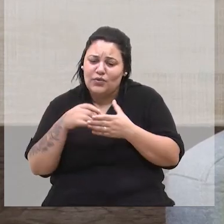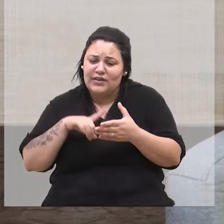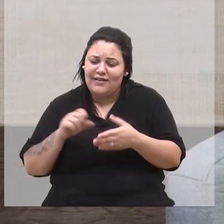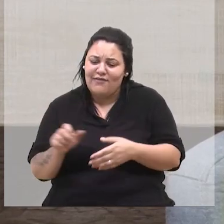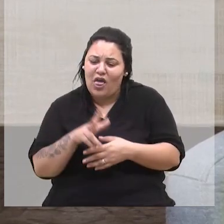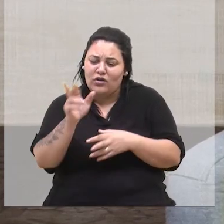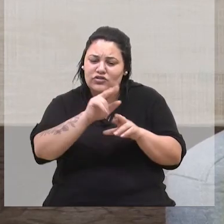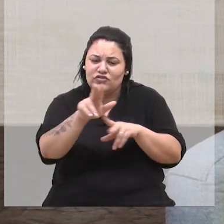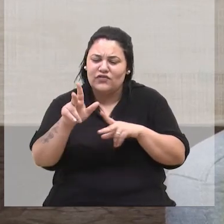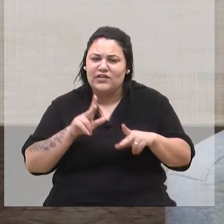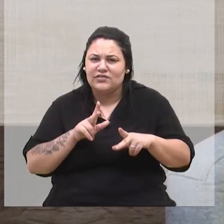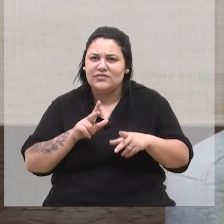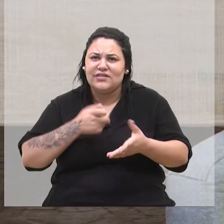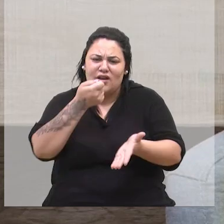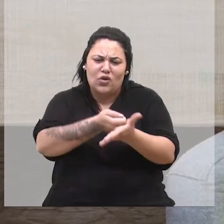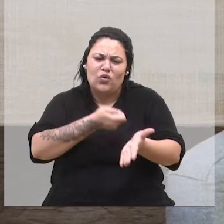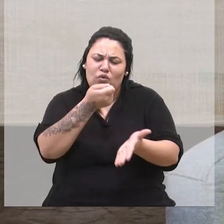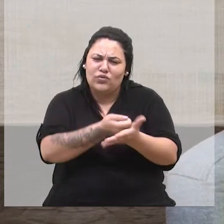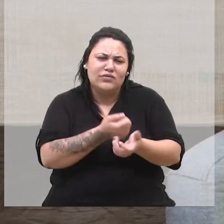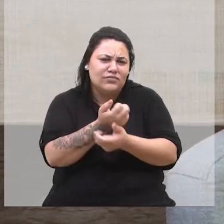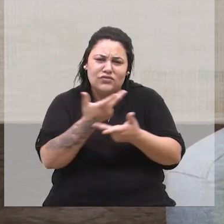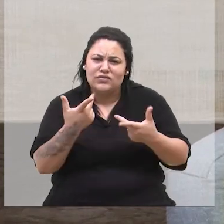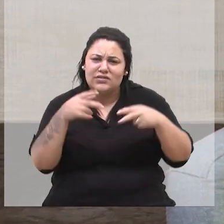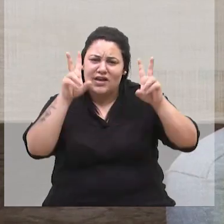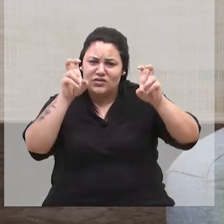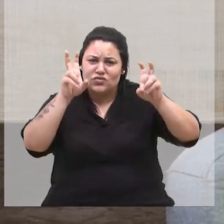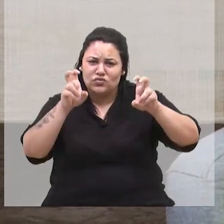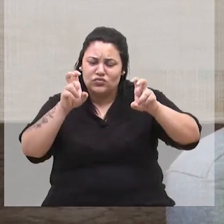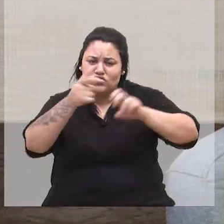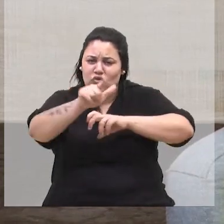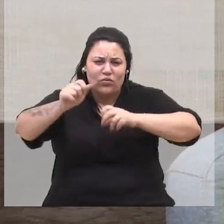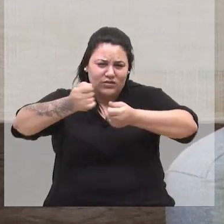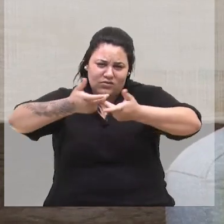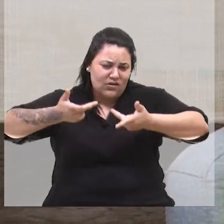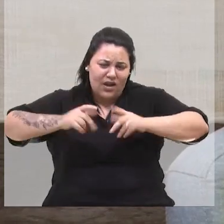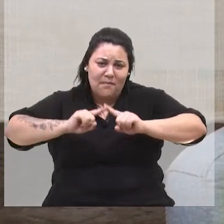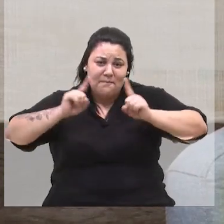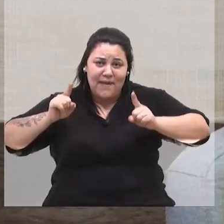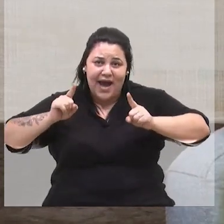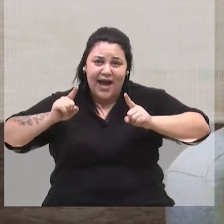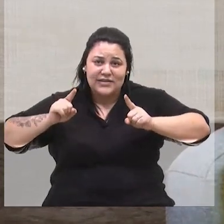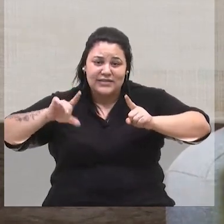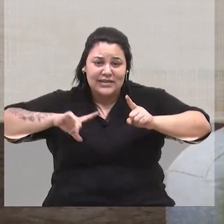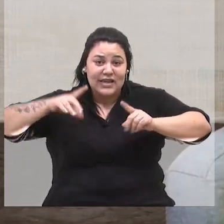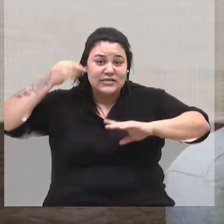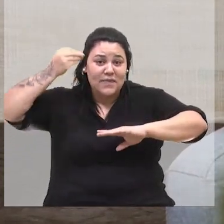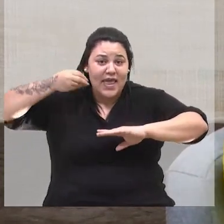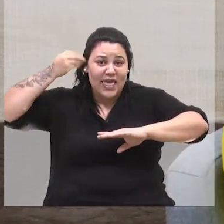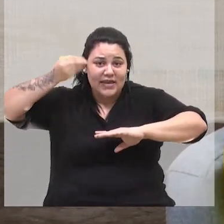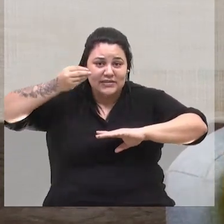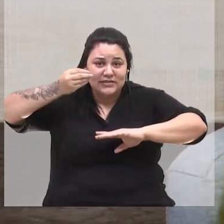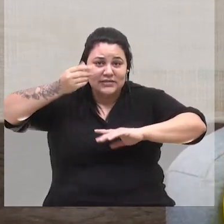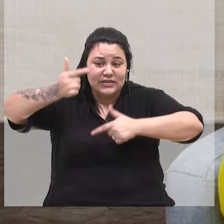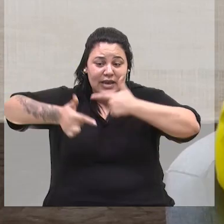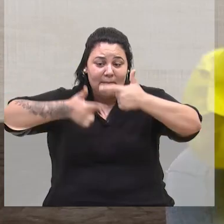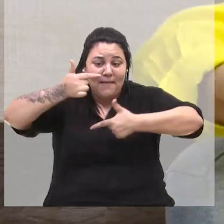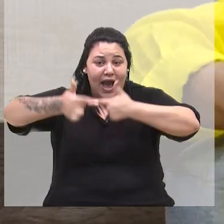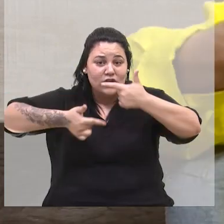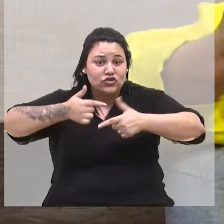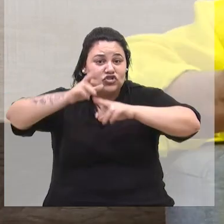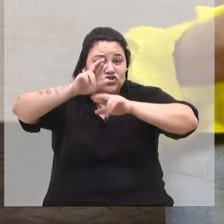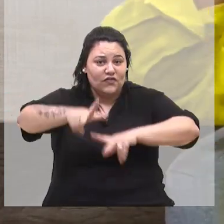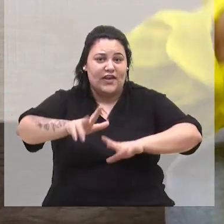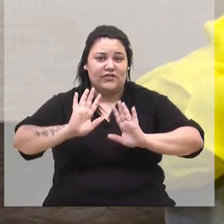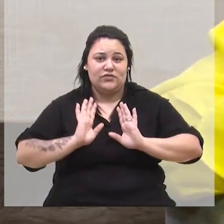geração que tem valores diferentes, não, luta por valores de outras gerações, mas que passa por experiências e